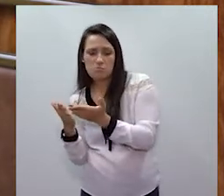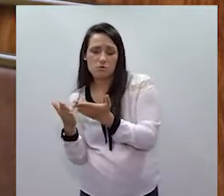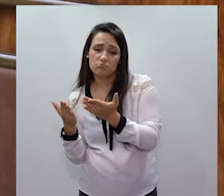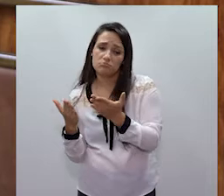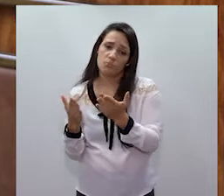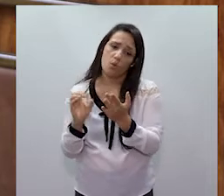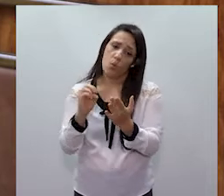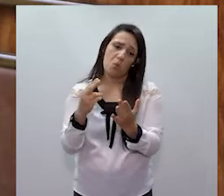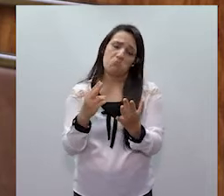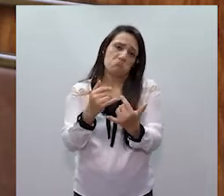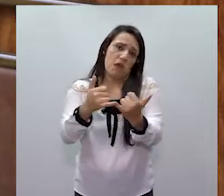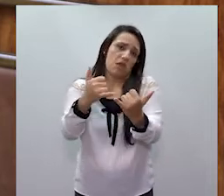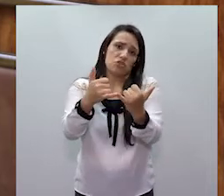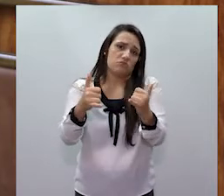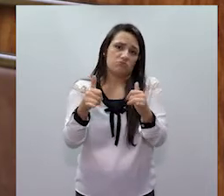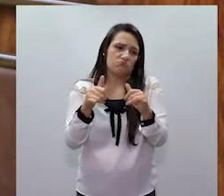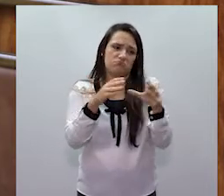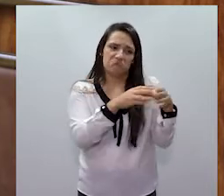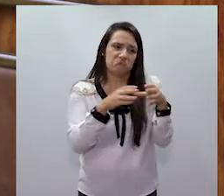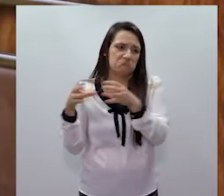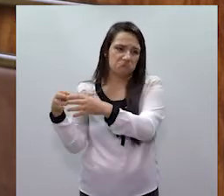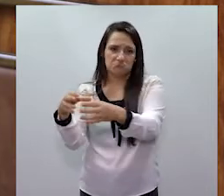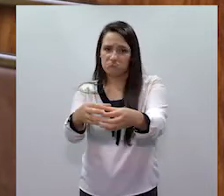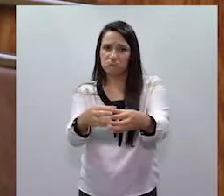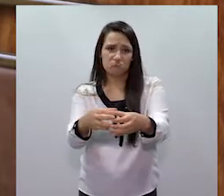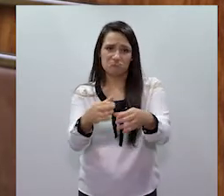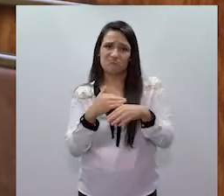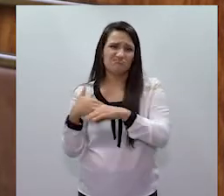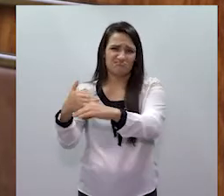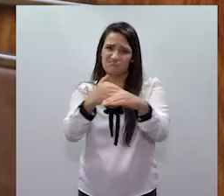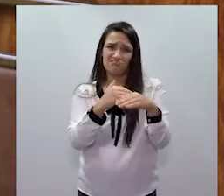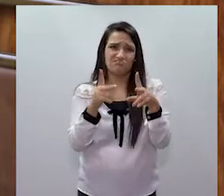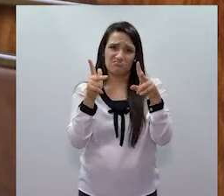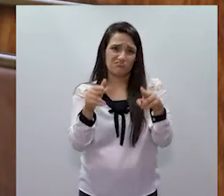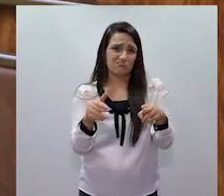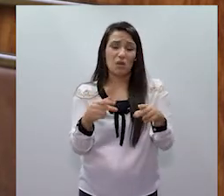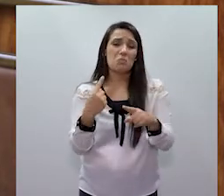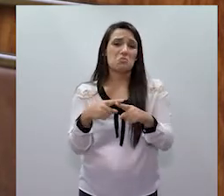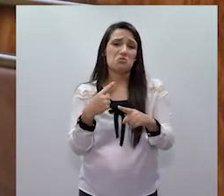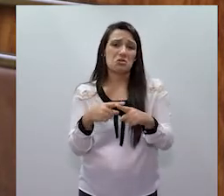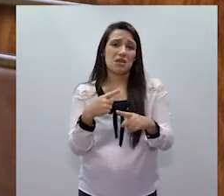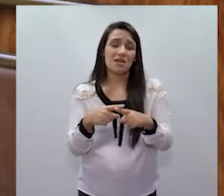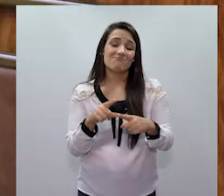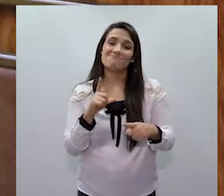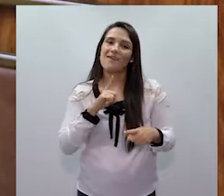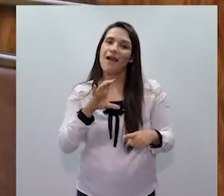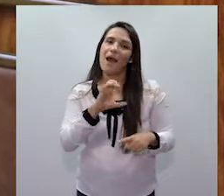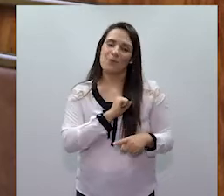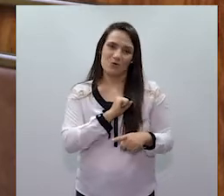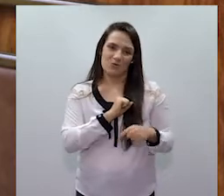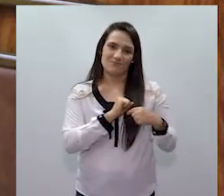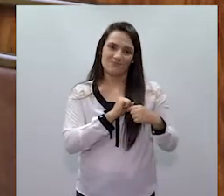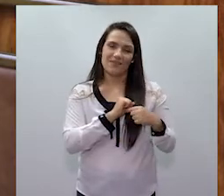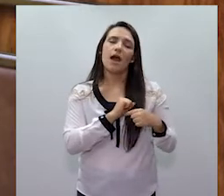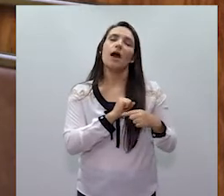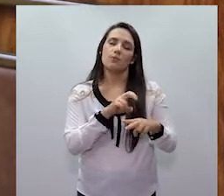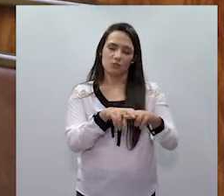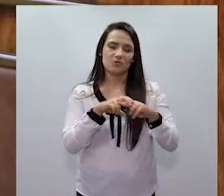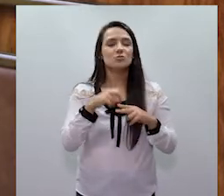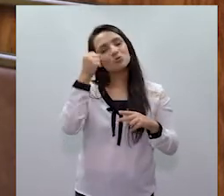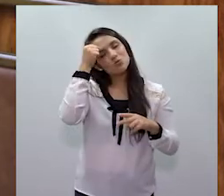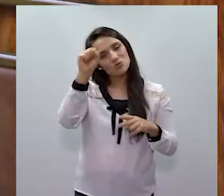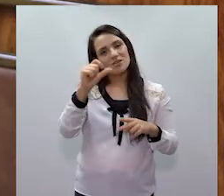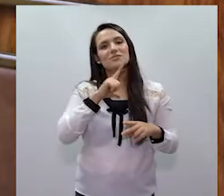famílias de classe média. Todas as famílias que oferecem amor e cuidado, elas